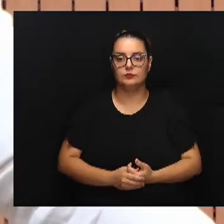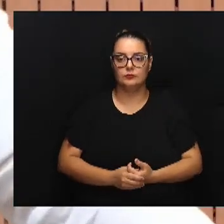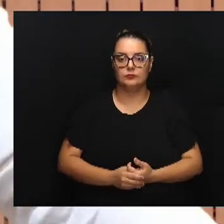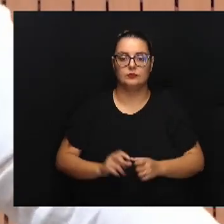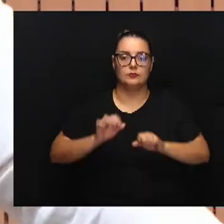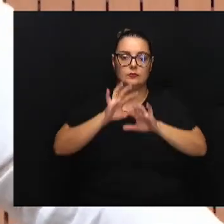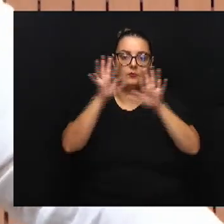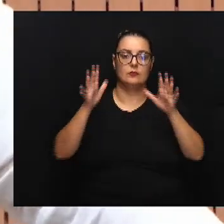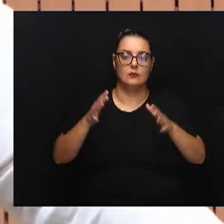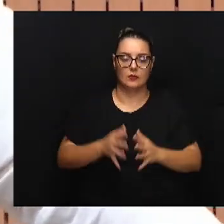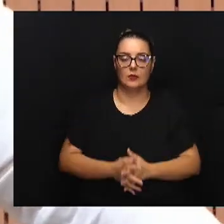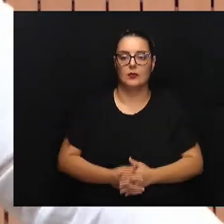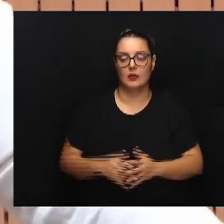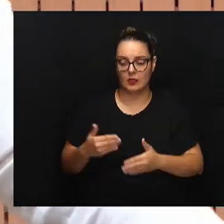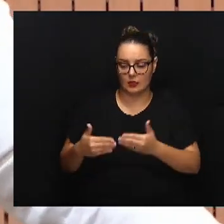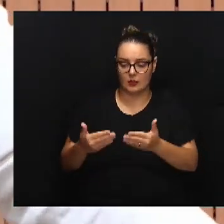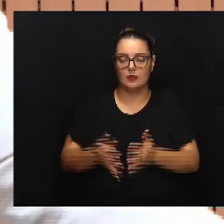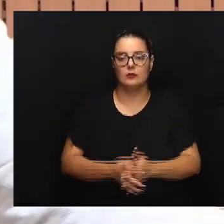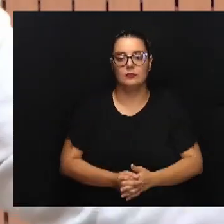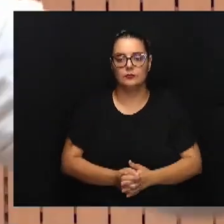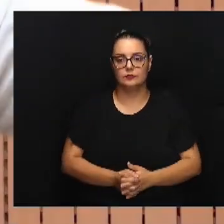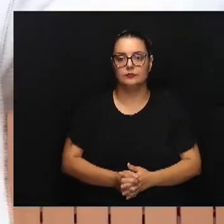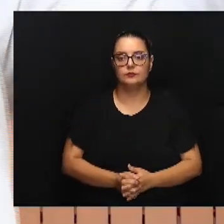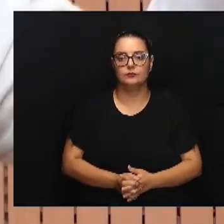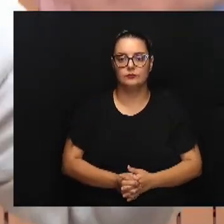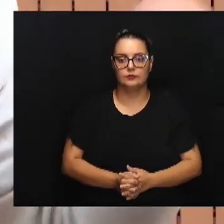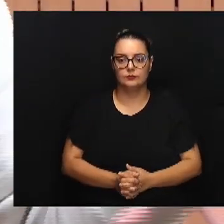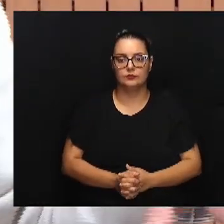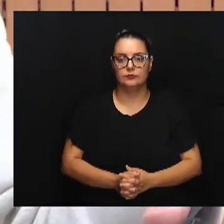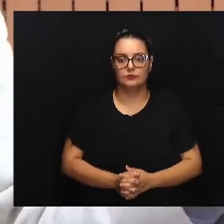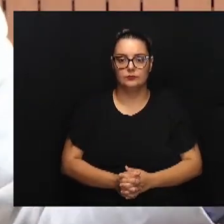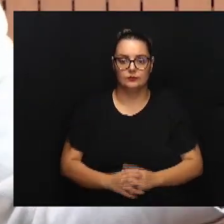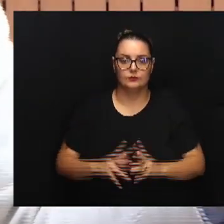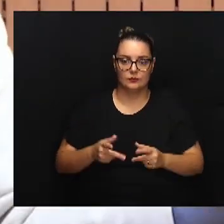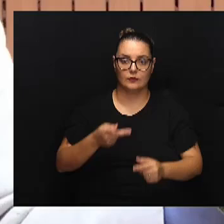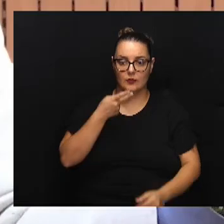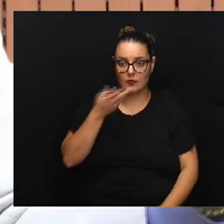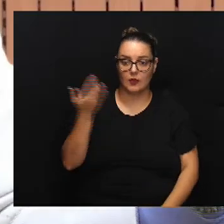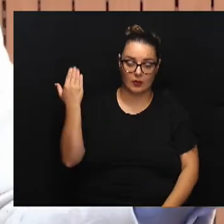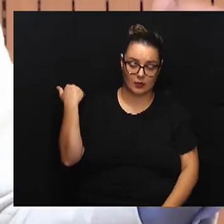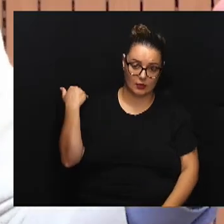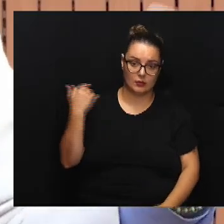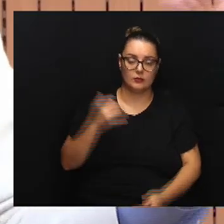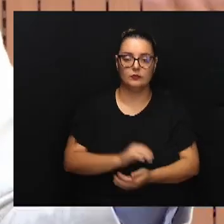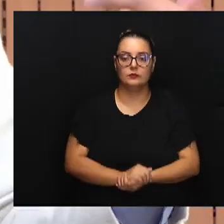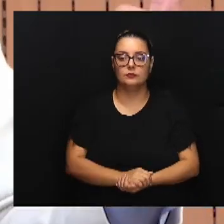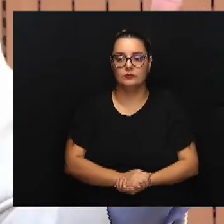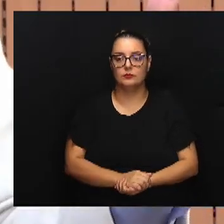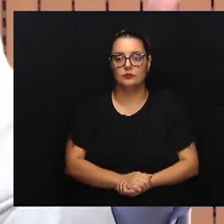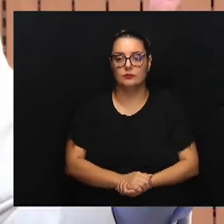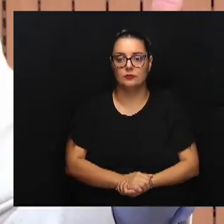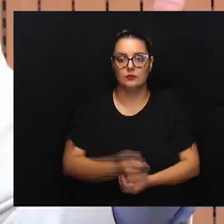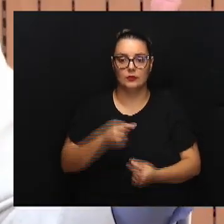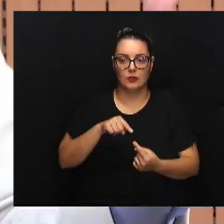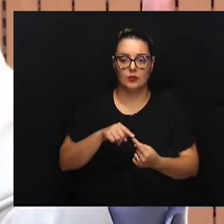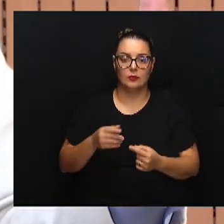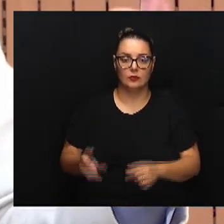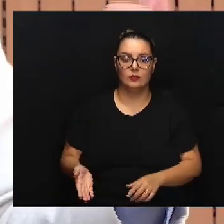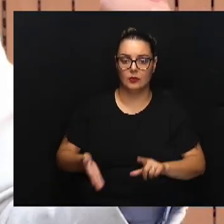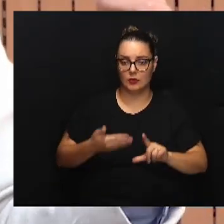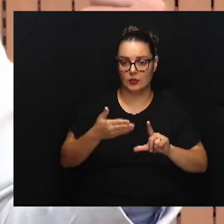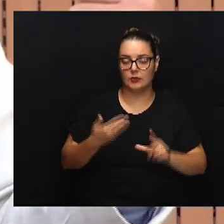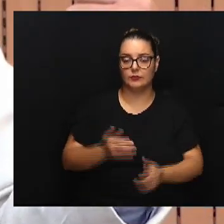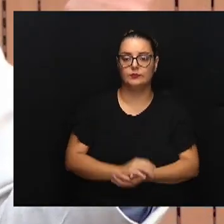evidência nesse processo. Né? E aí, aquilo que eu já falei lá atrás, né, mas de objetivo, pode adiantar para o